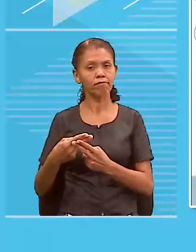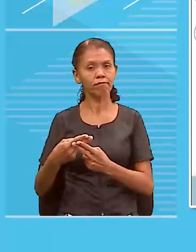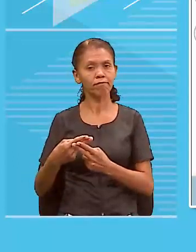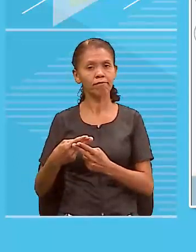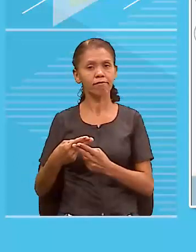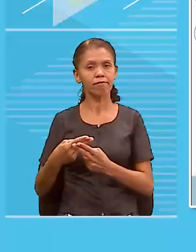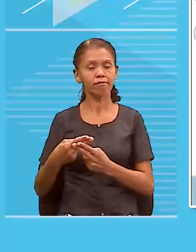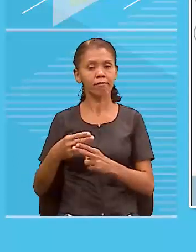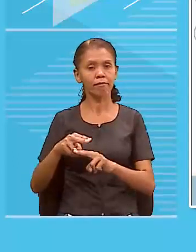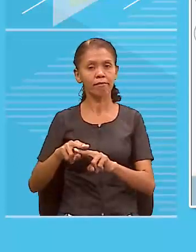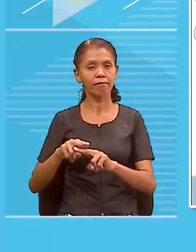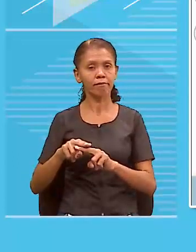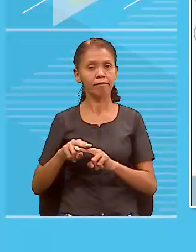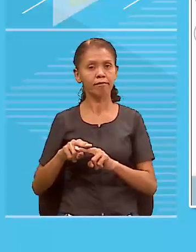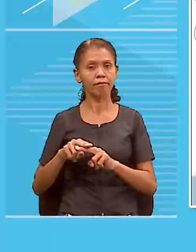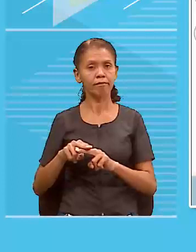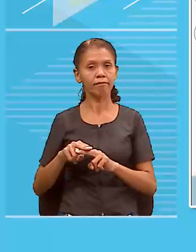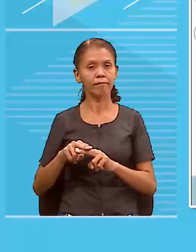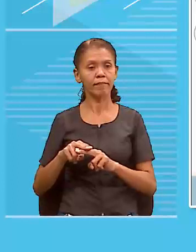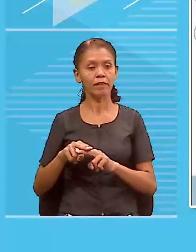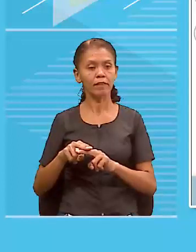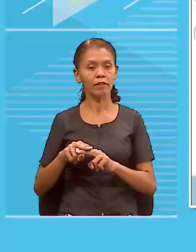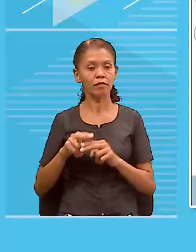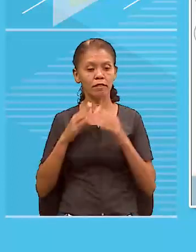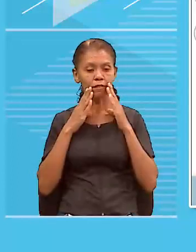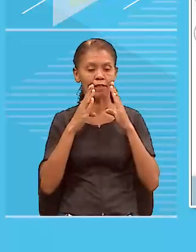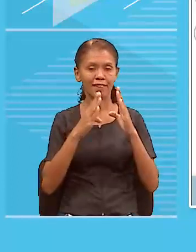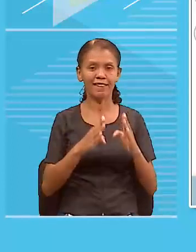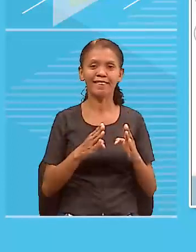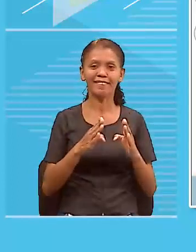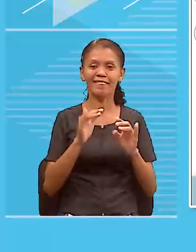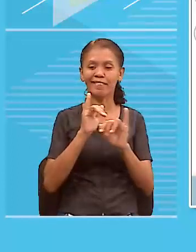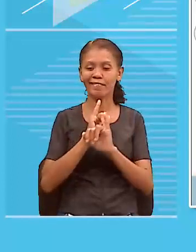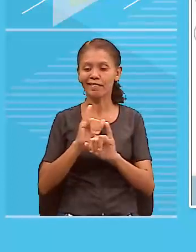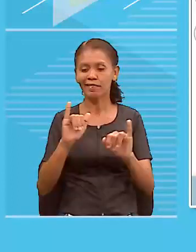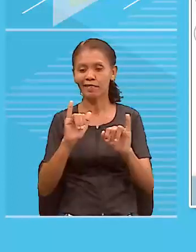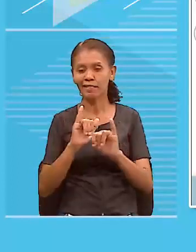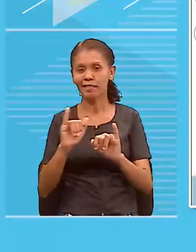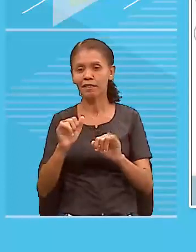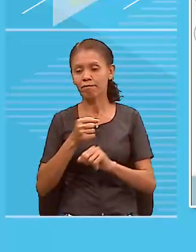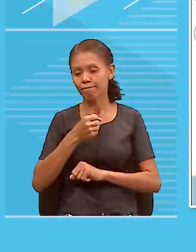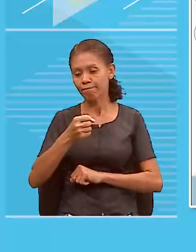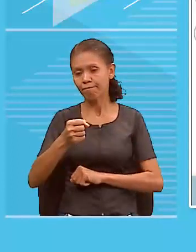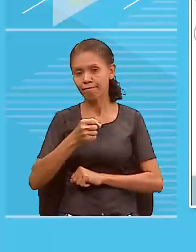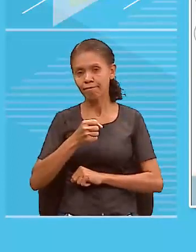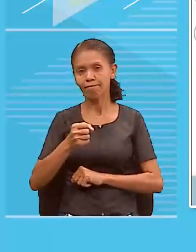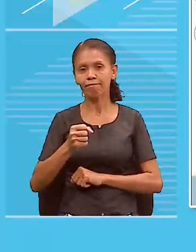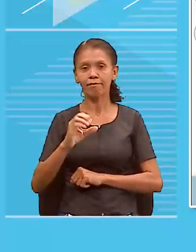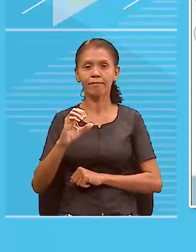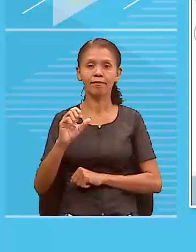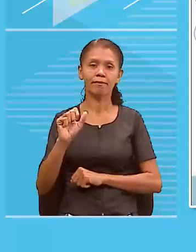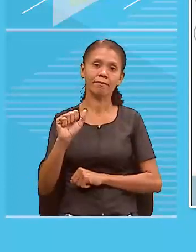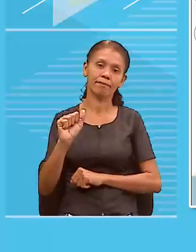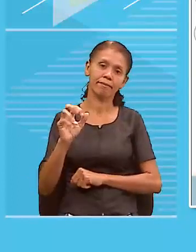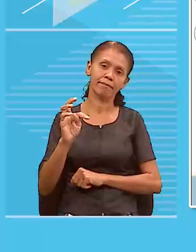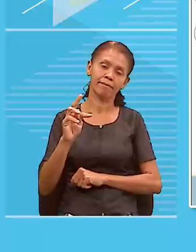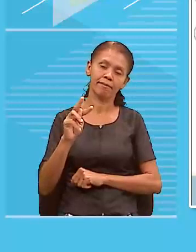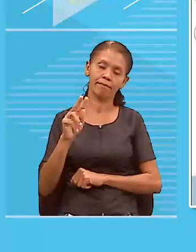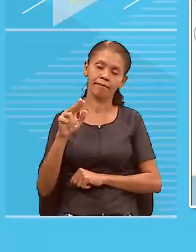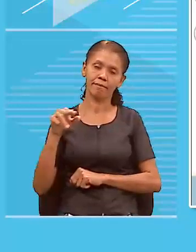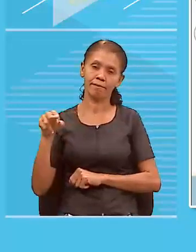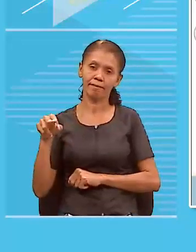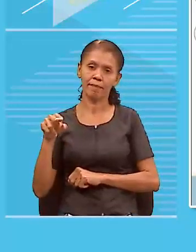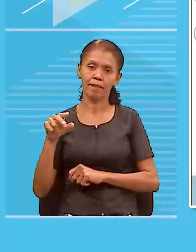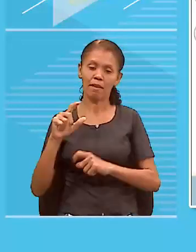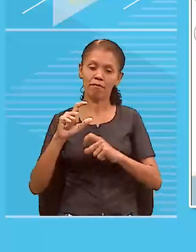isso que a gente dá tanta que em fase as notícias reportagens artigos cartoons charges tirinhas